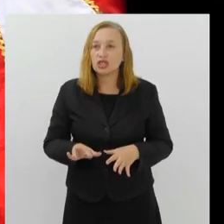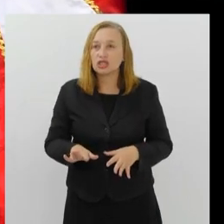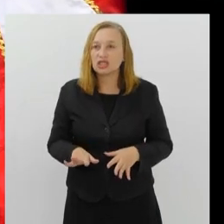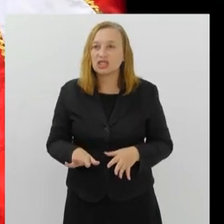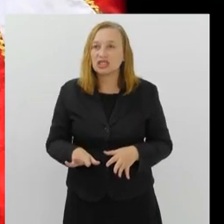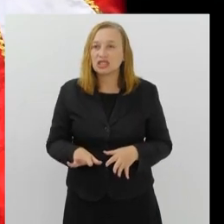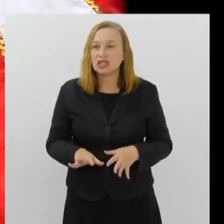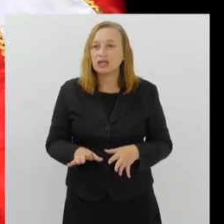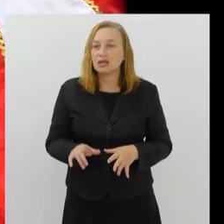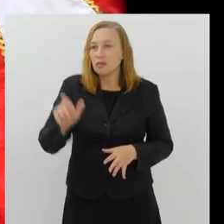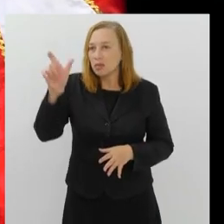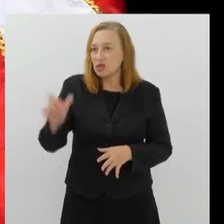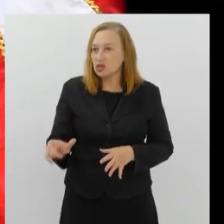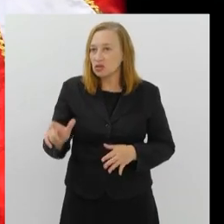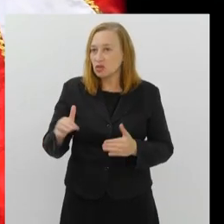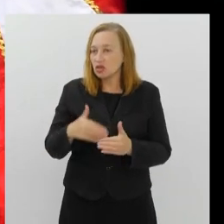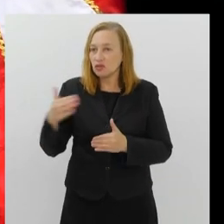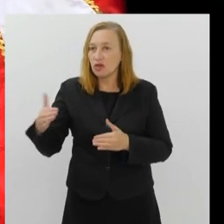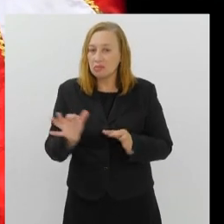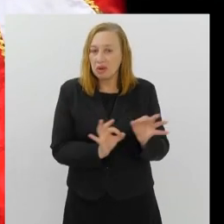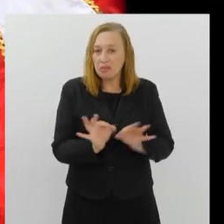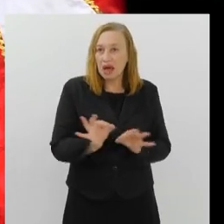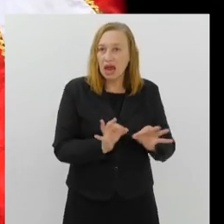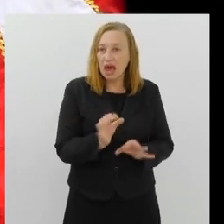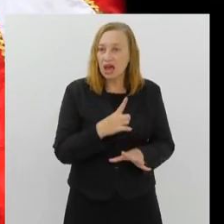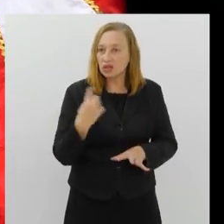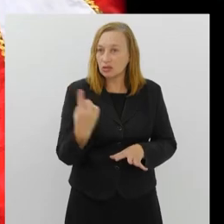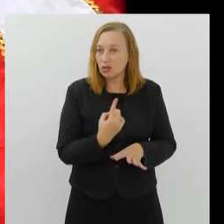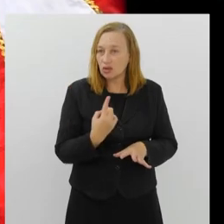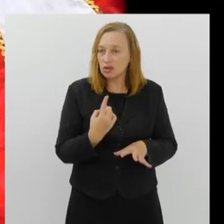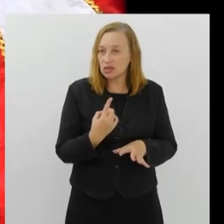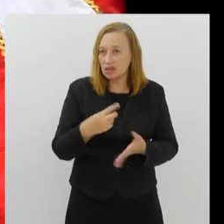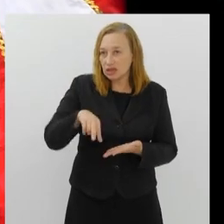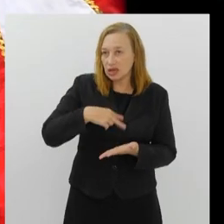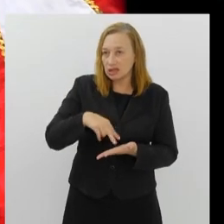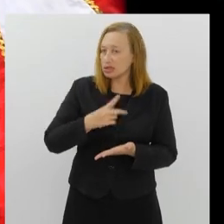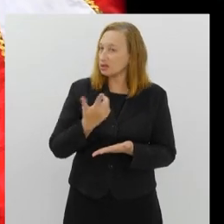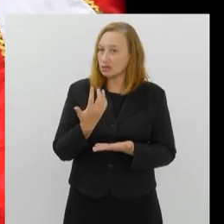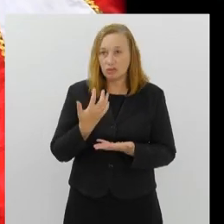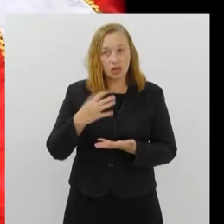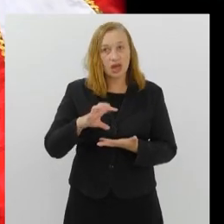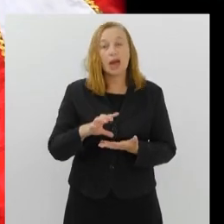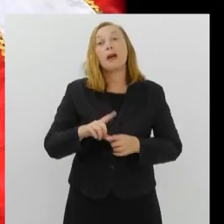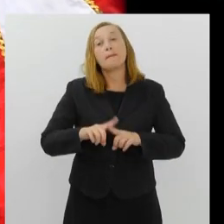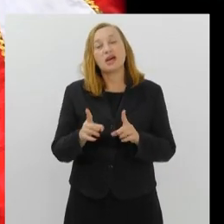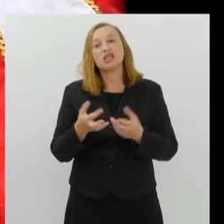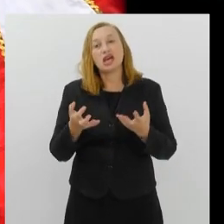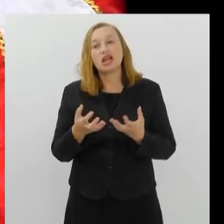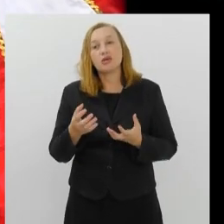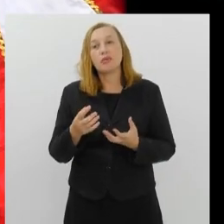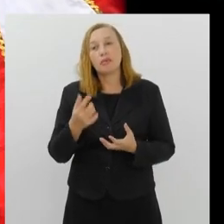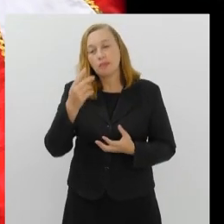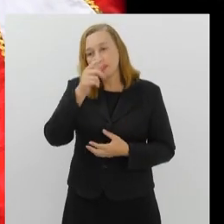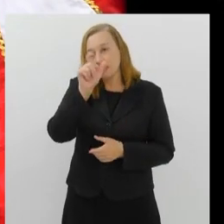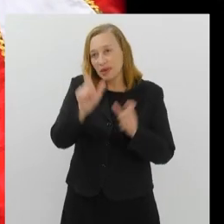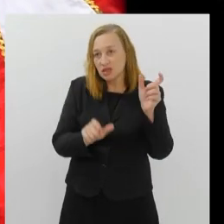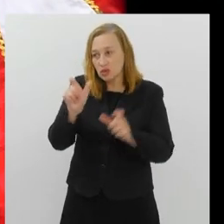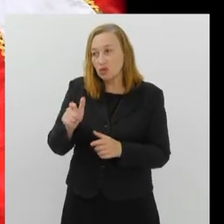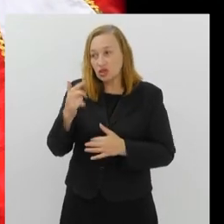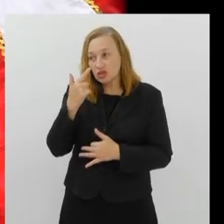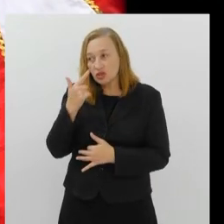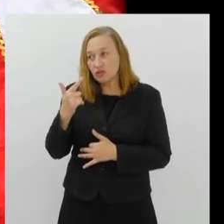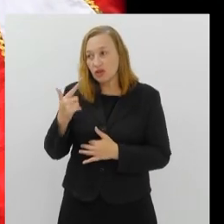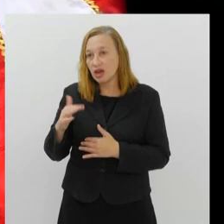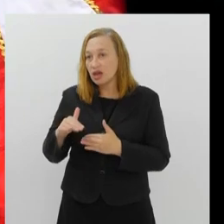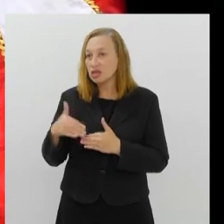de alguma pessoa de fora montar a nossa coreografia. A gente gosta de montar a nossa coreografia, mas ter um terceiro olhar ali para pelo menos estar de fora, limpar,